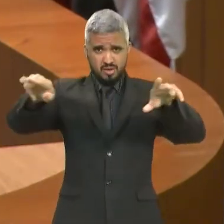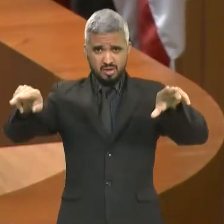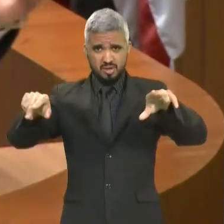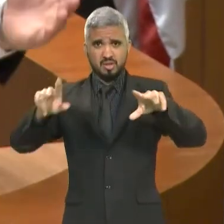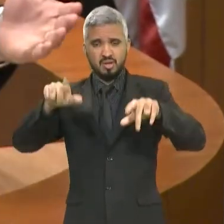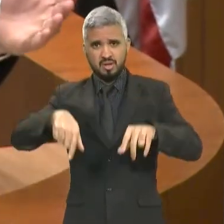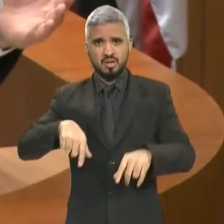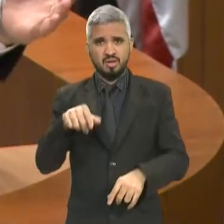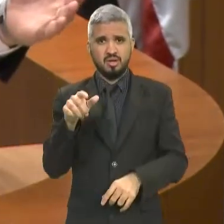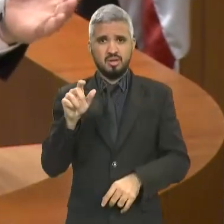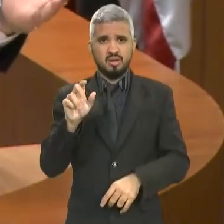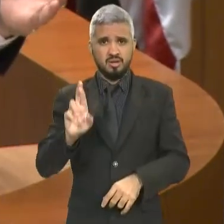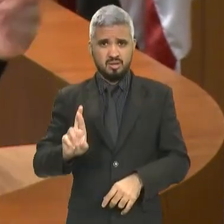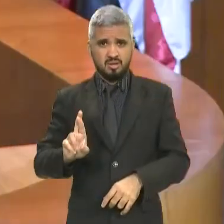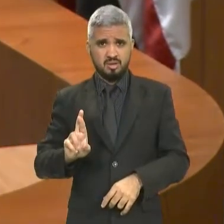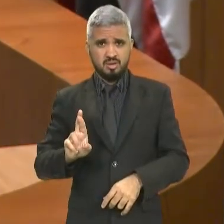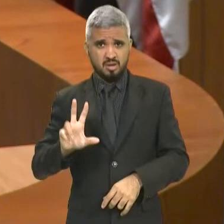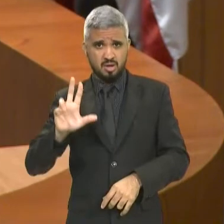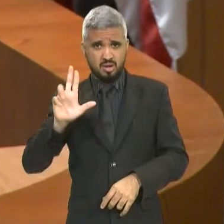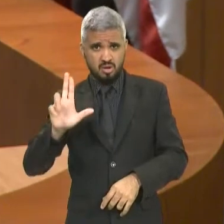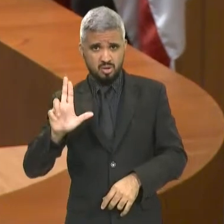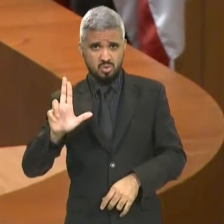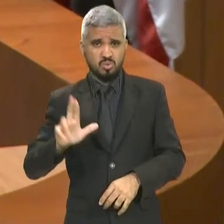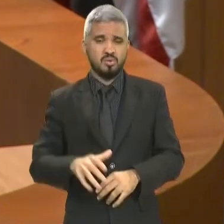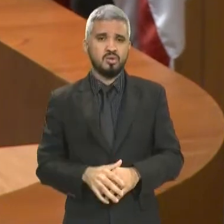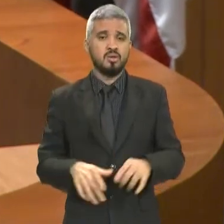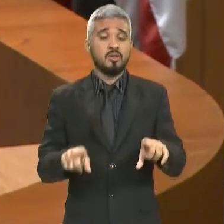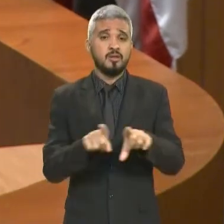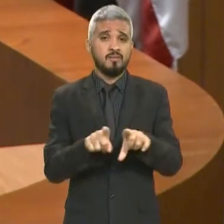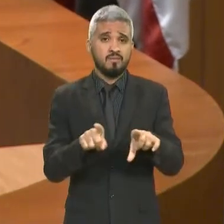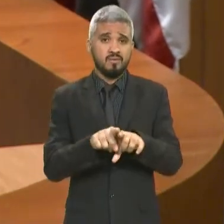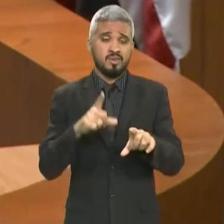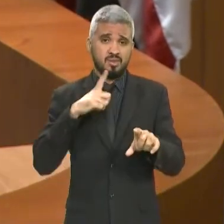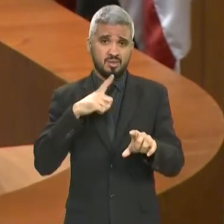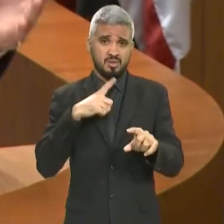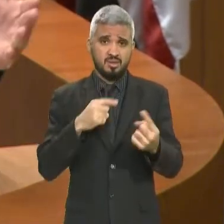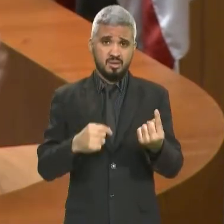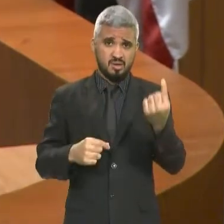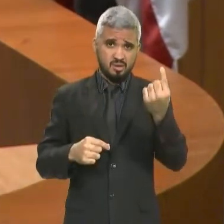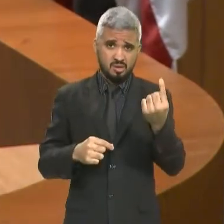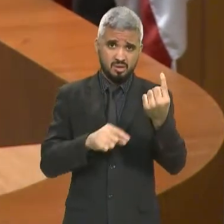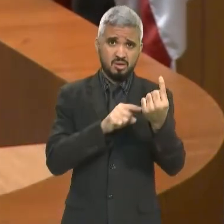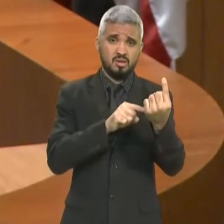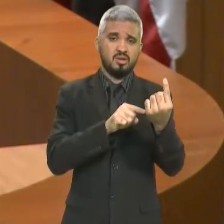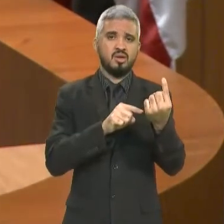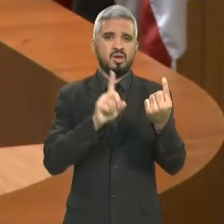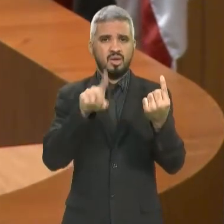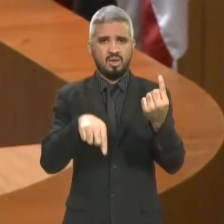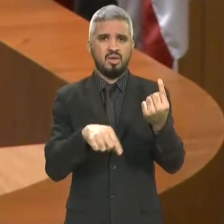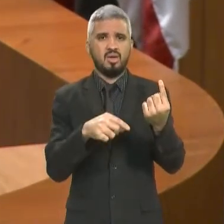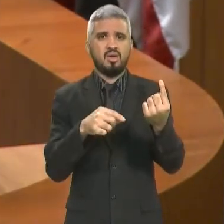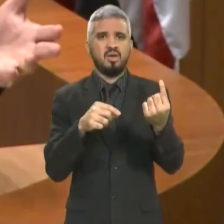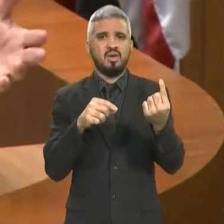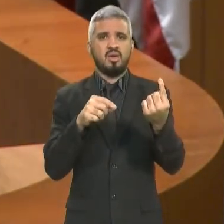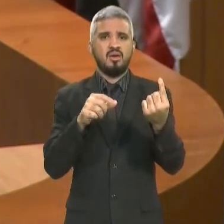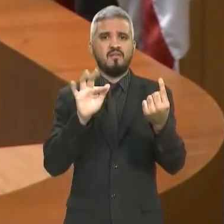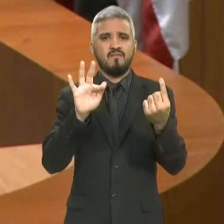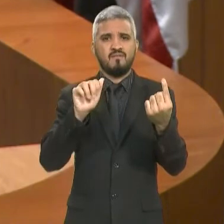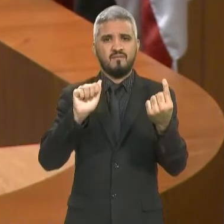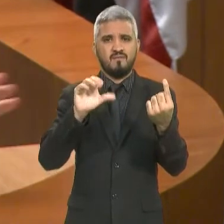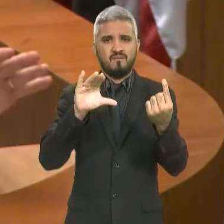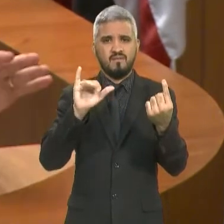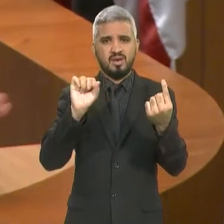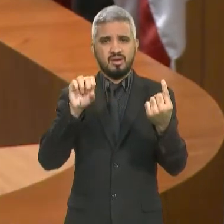Lula, e nós temos a opção que representa o fascismo, que representa o desrespeito